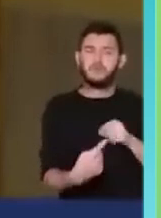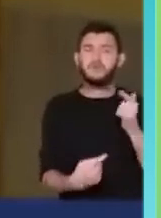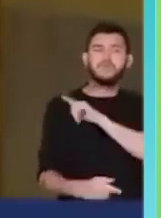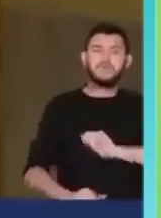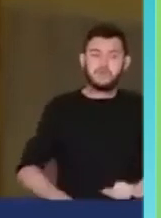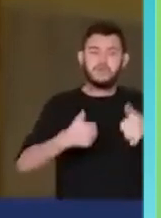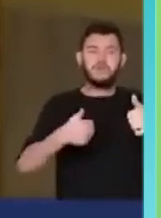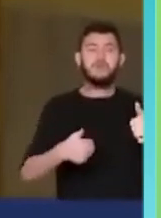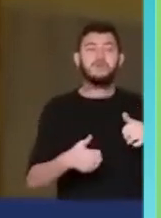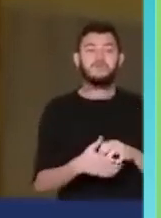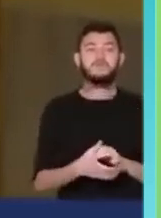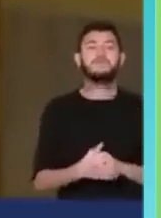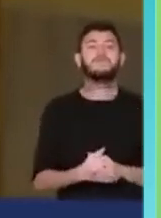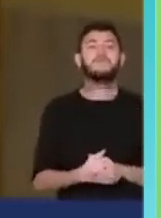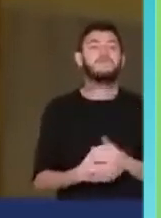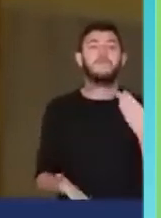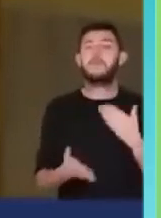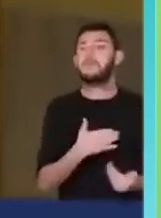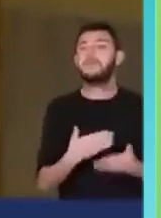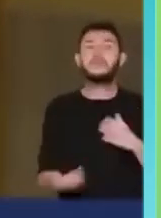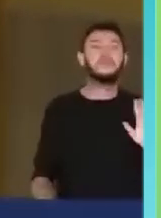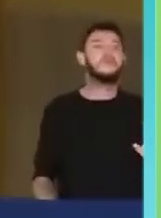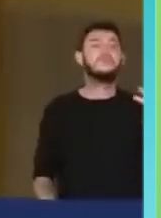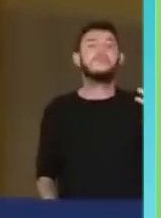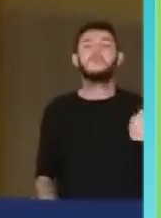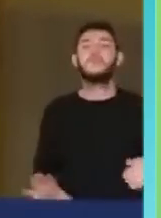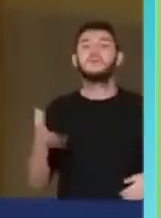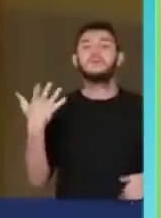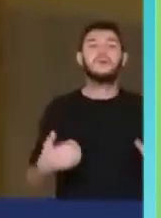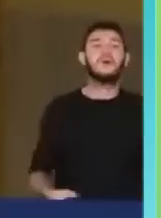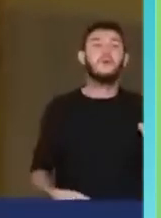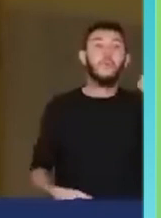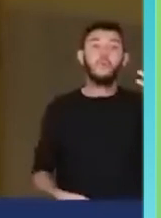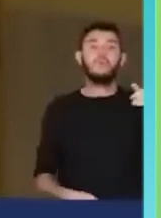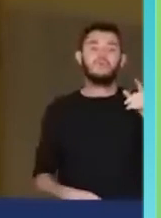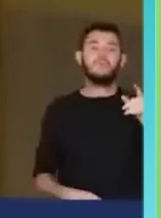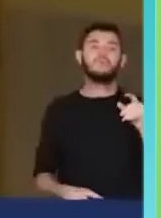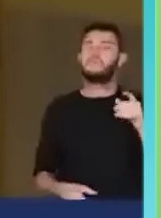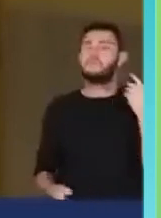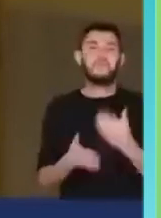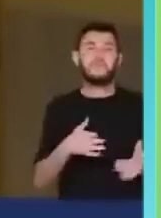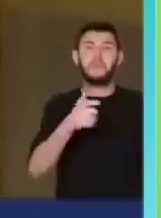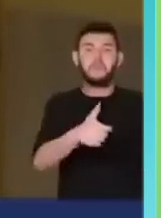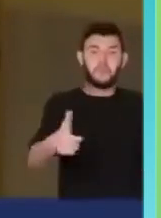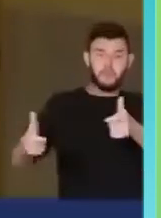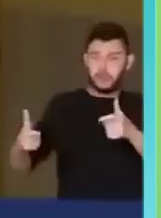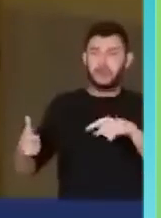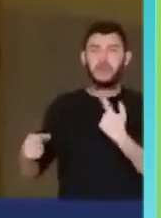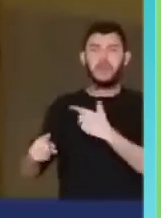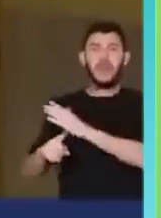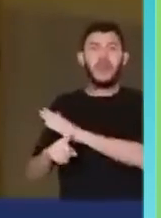final Me dê o que der seja o que for tem aqui aonde tiver que ir nós